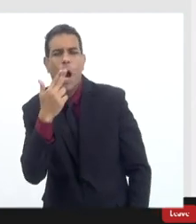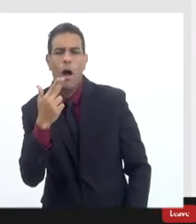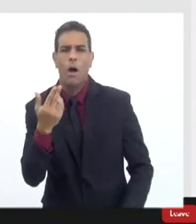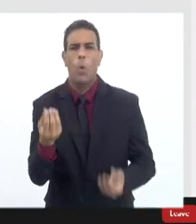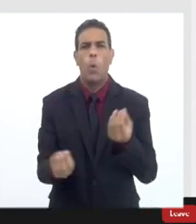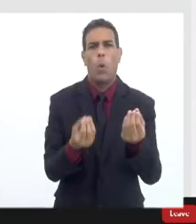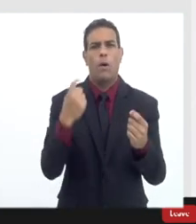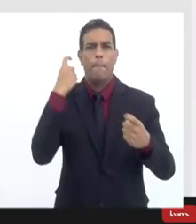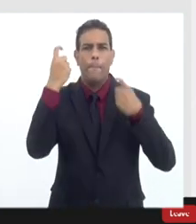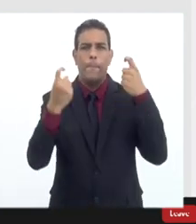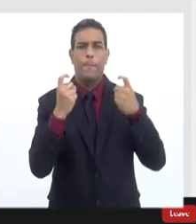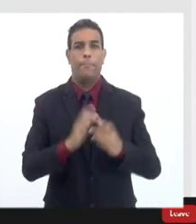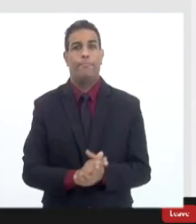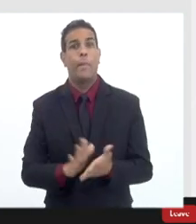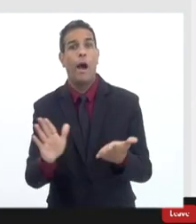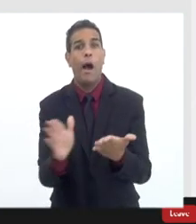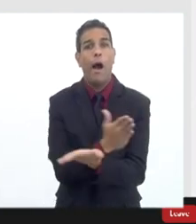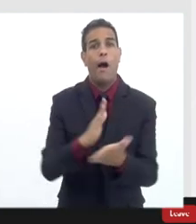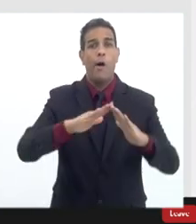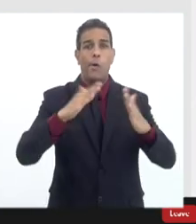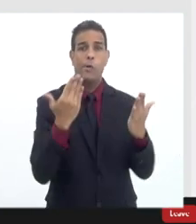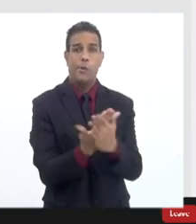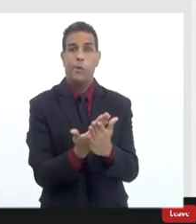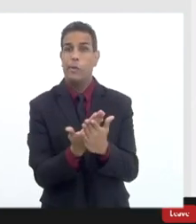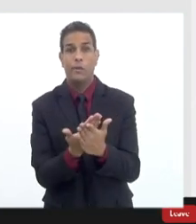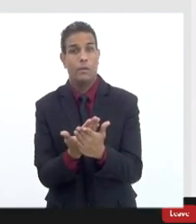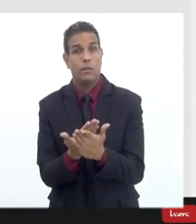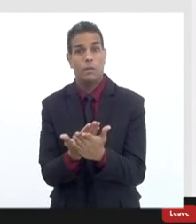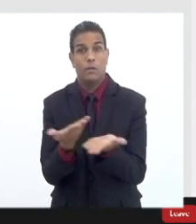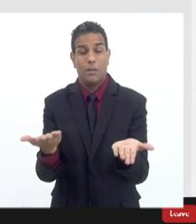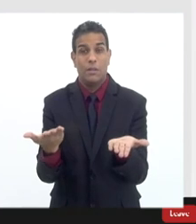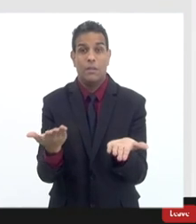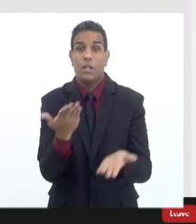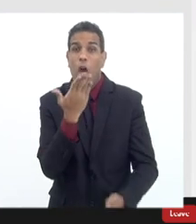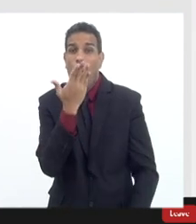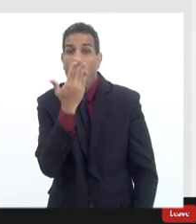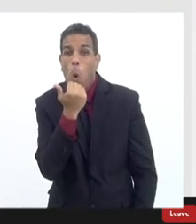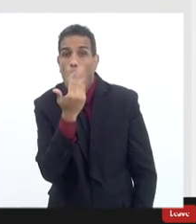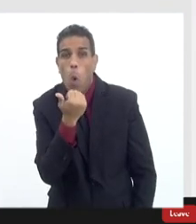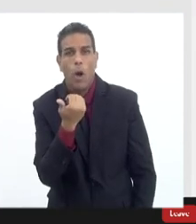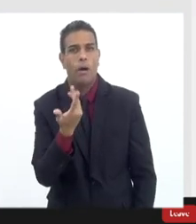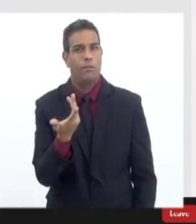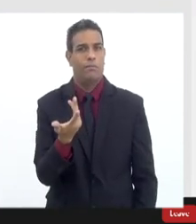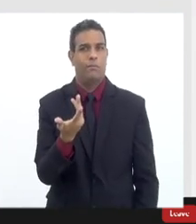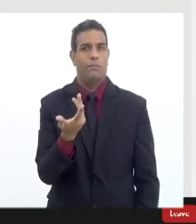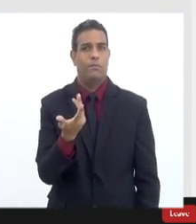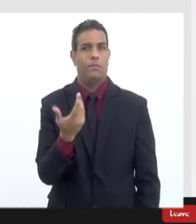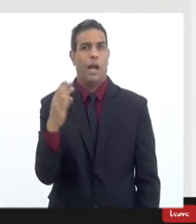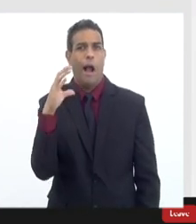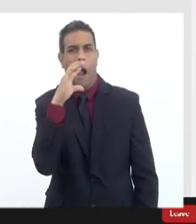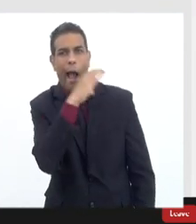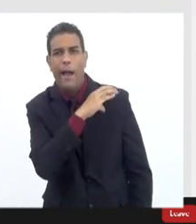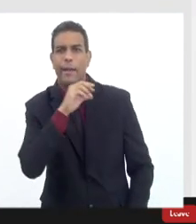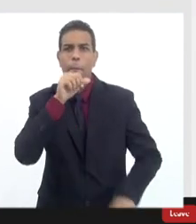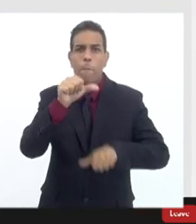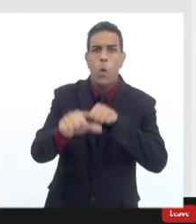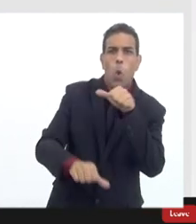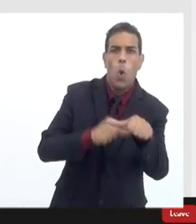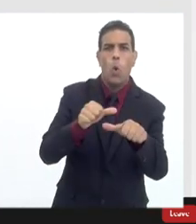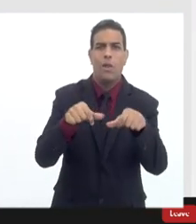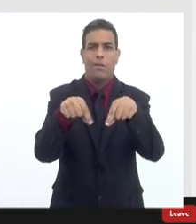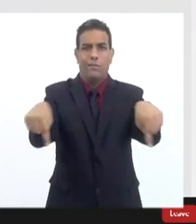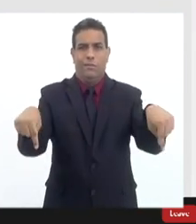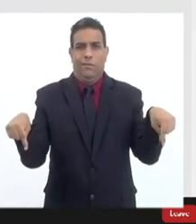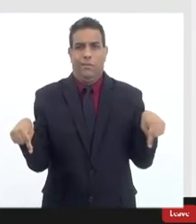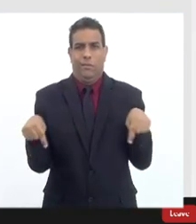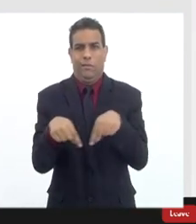Outra, que muitas escolas a gente viu que estão fugindo da refeição quente, é a questão dos